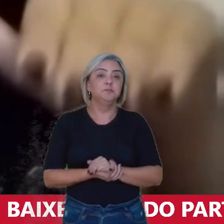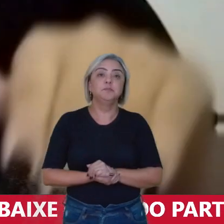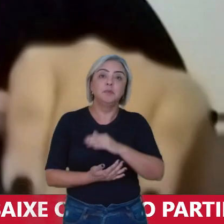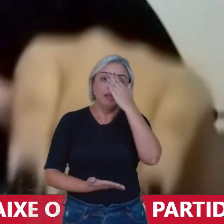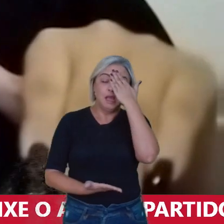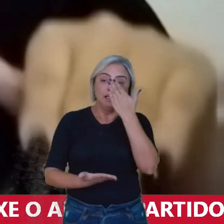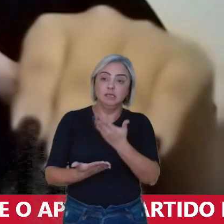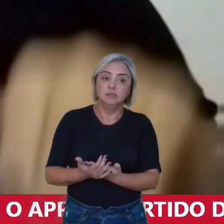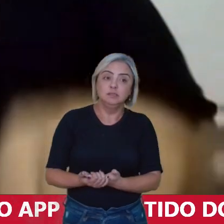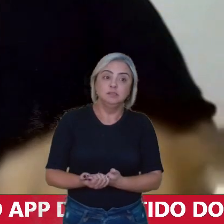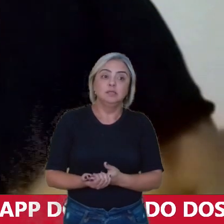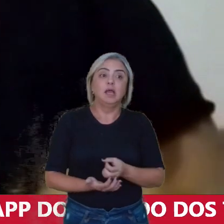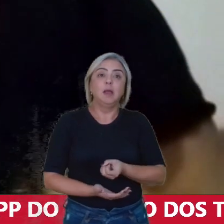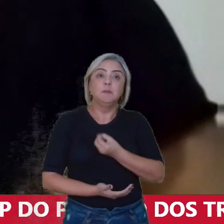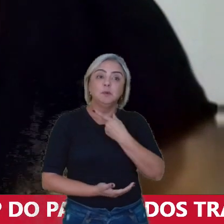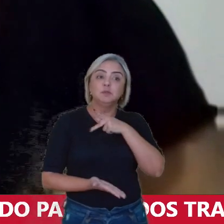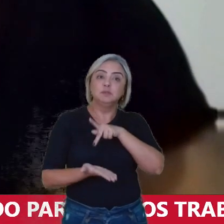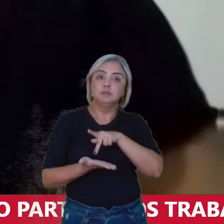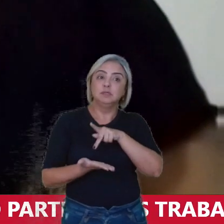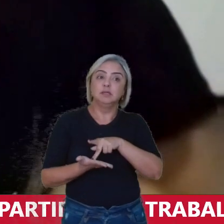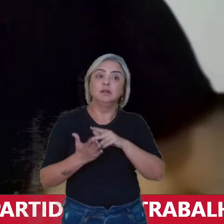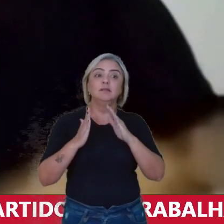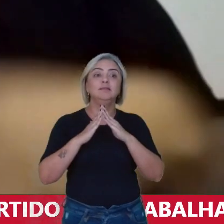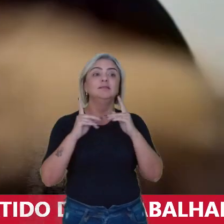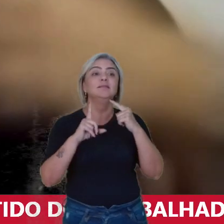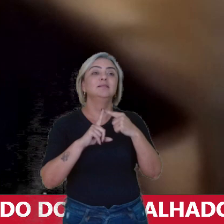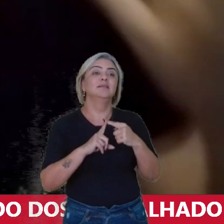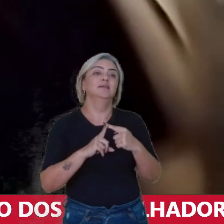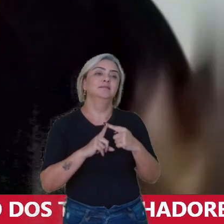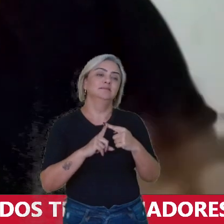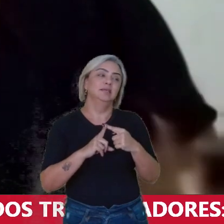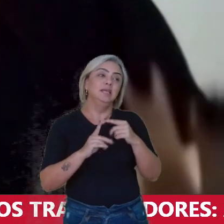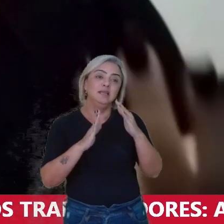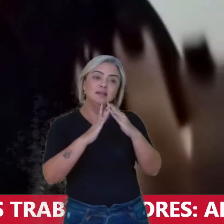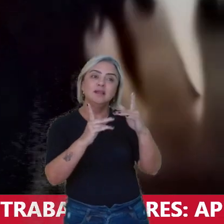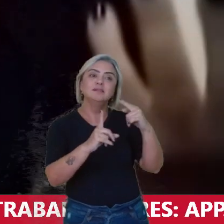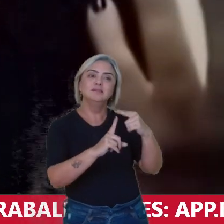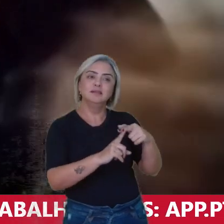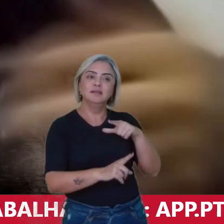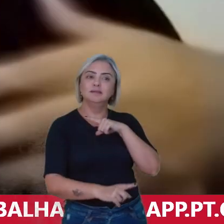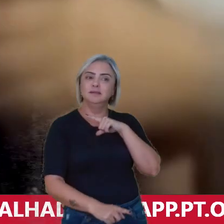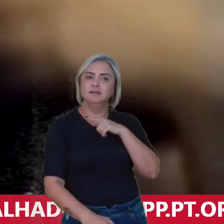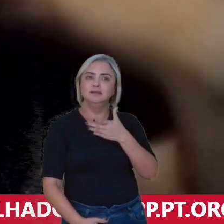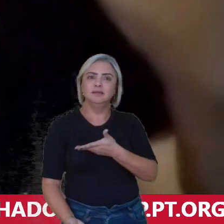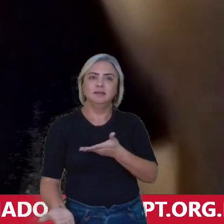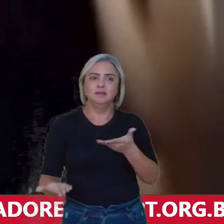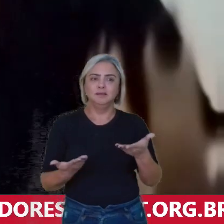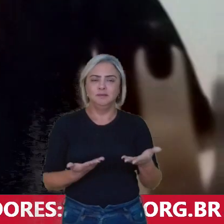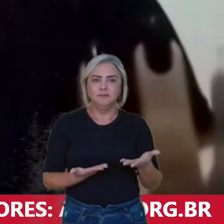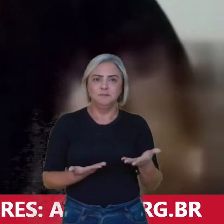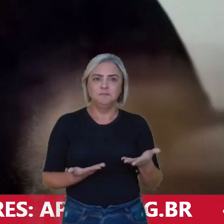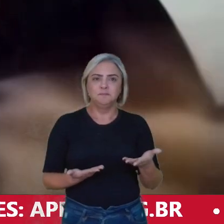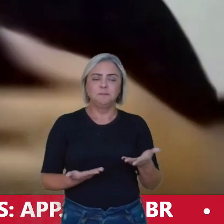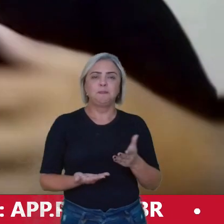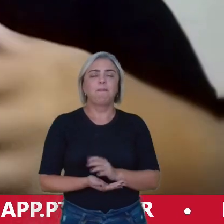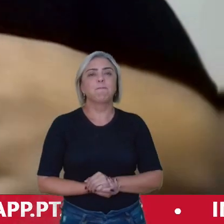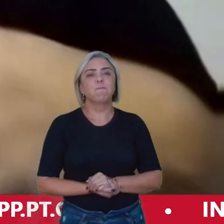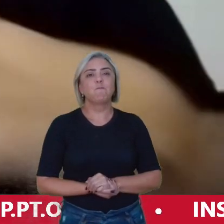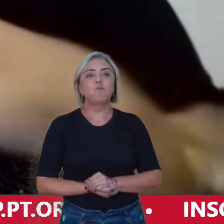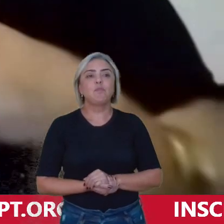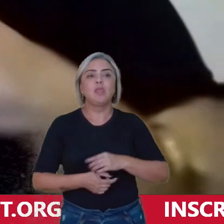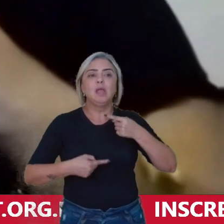que a produção da verdade também se dá na igreja. E aí, nessa igreja, nós temos aí um discurso neopentecostal,